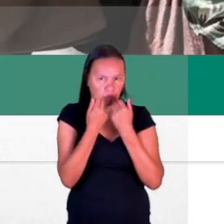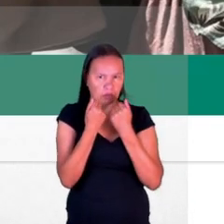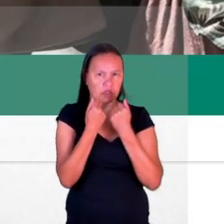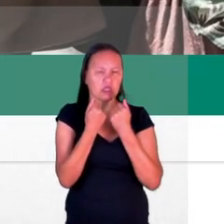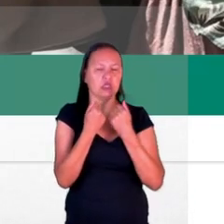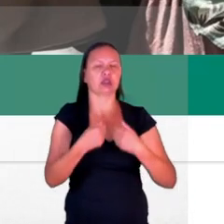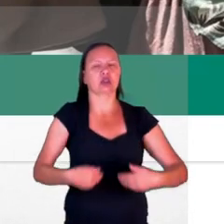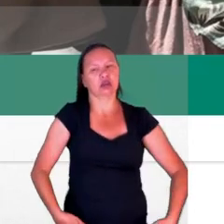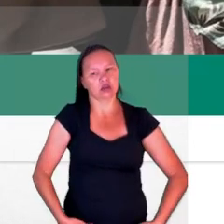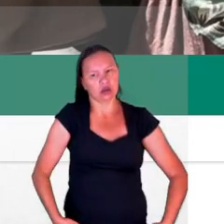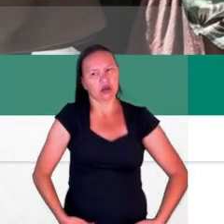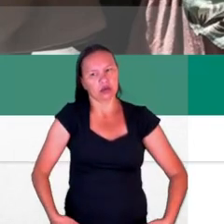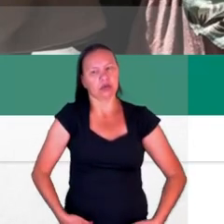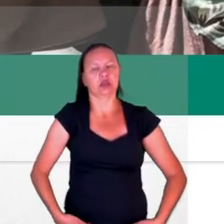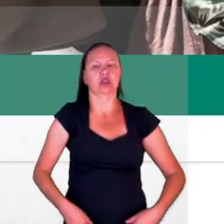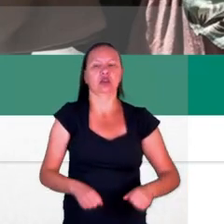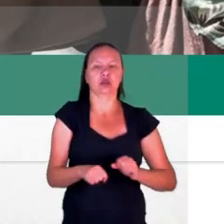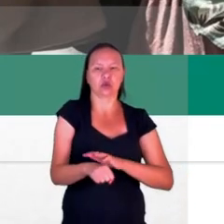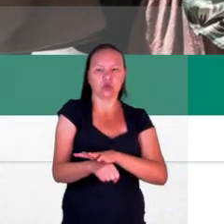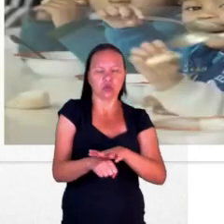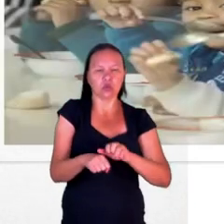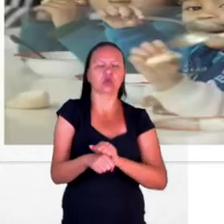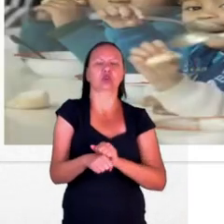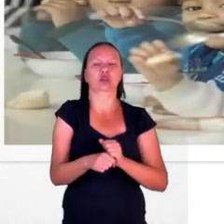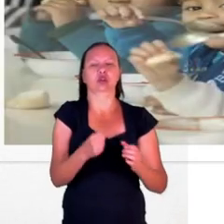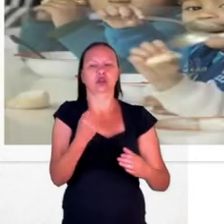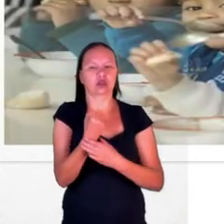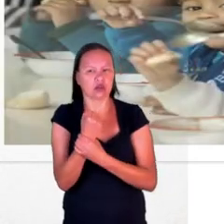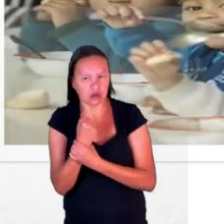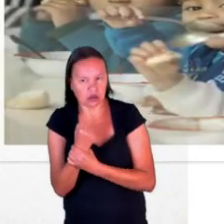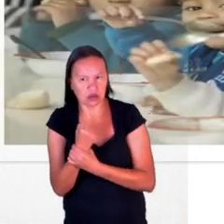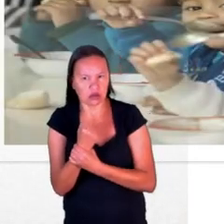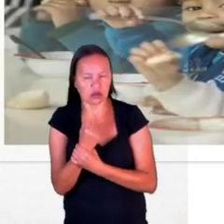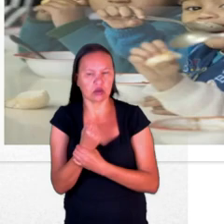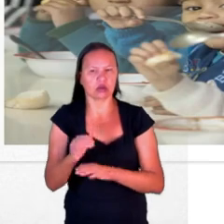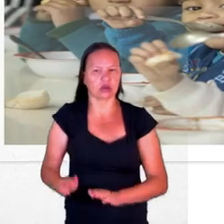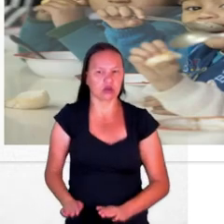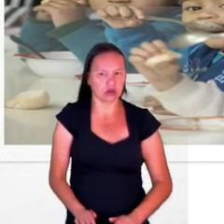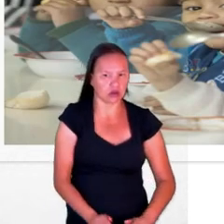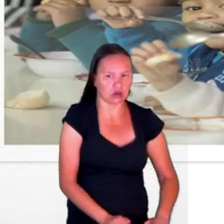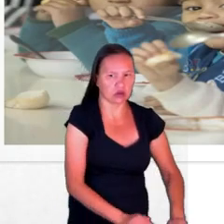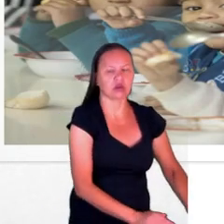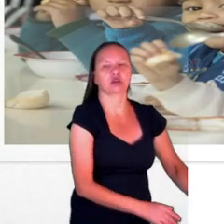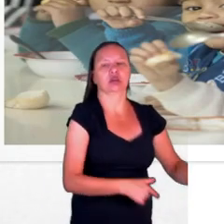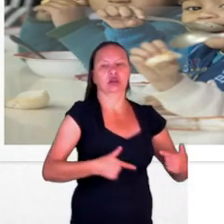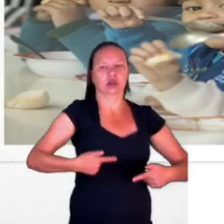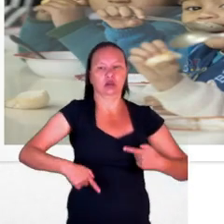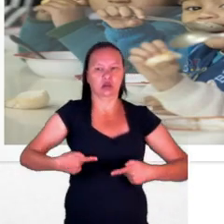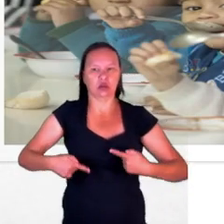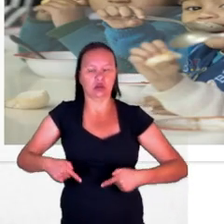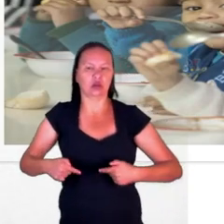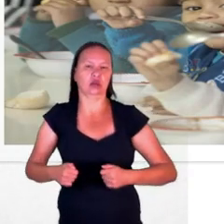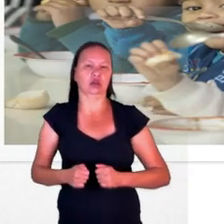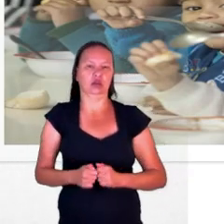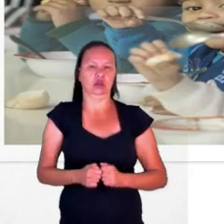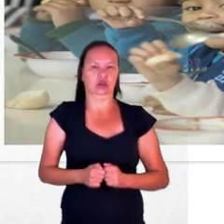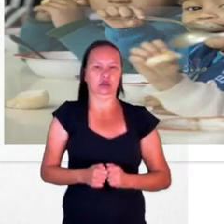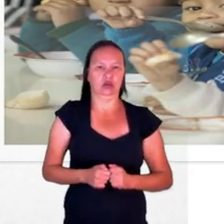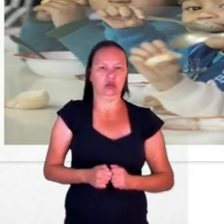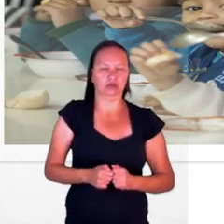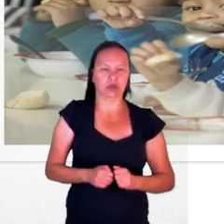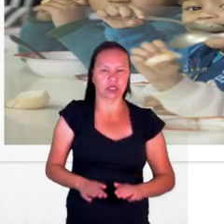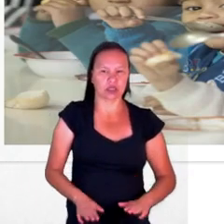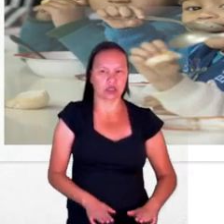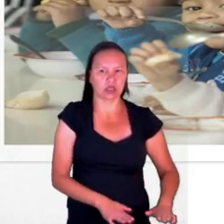por agrotóxicos é assegurar a existência e devida implementação das políticas públicas que garantem o direito humano a